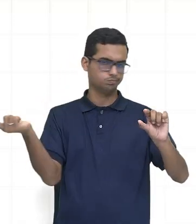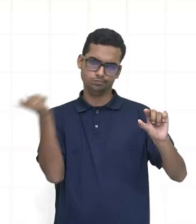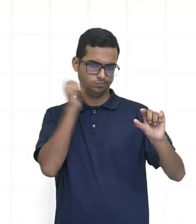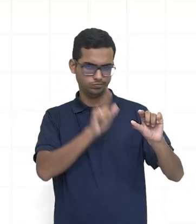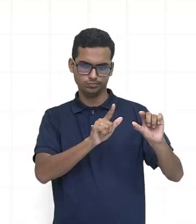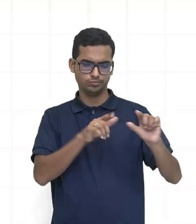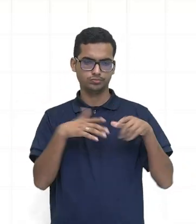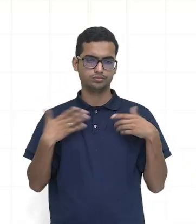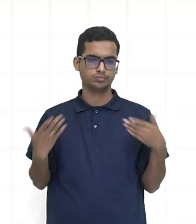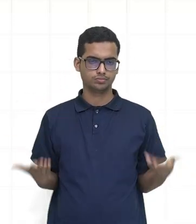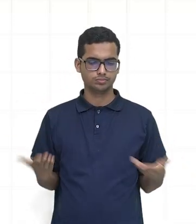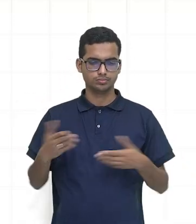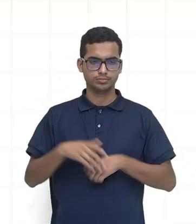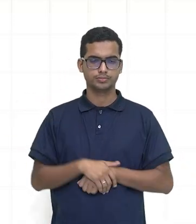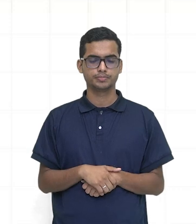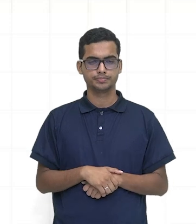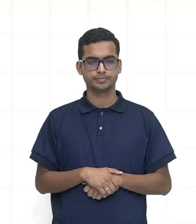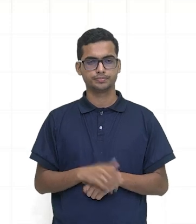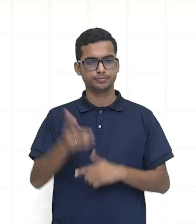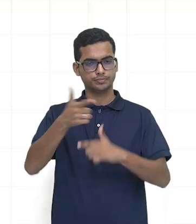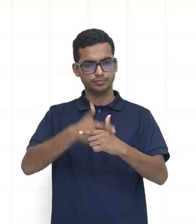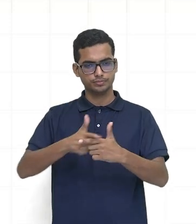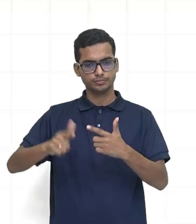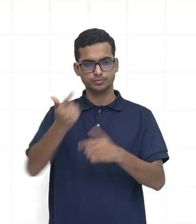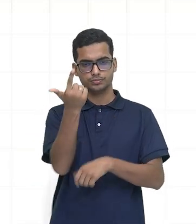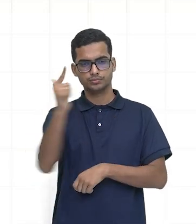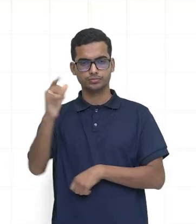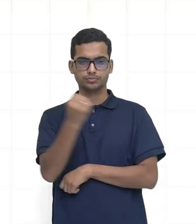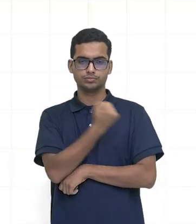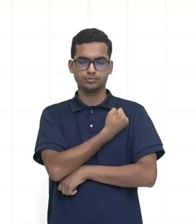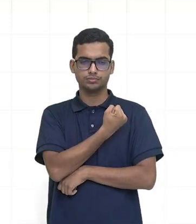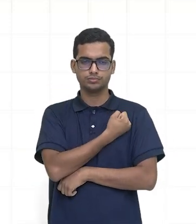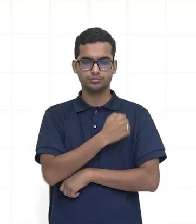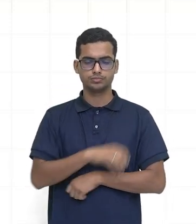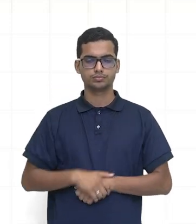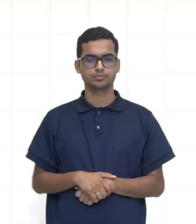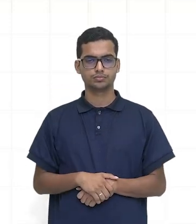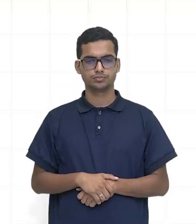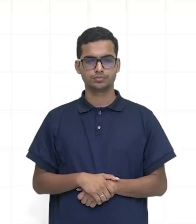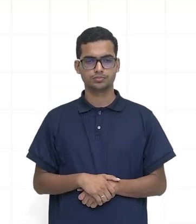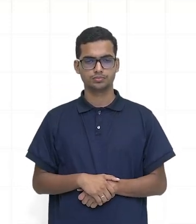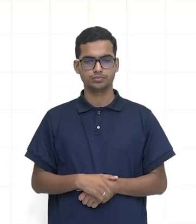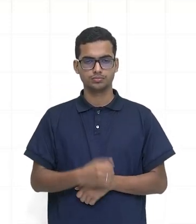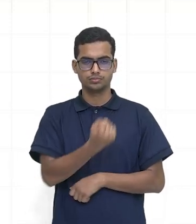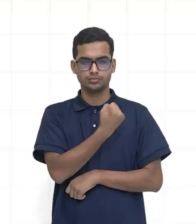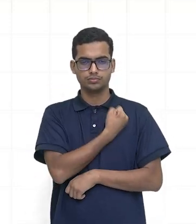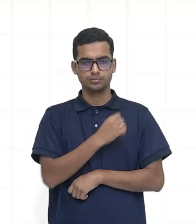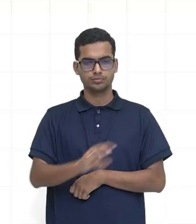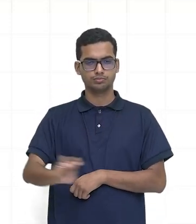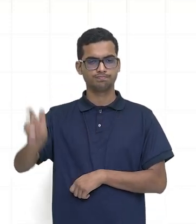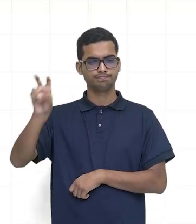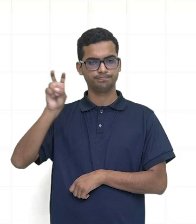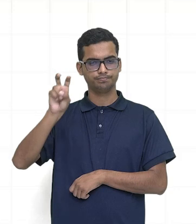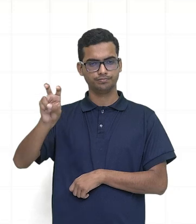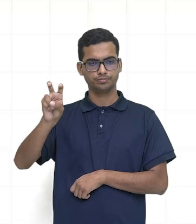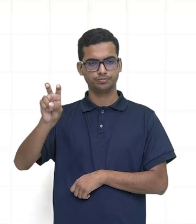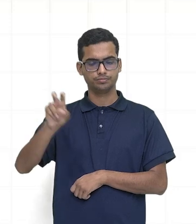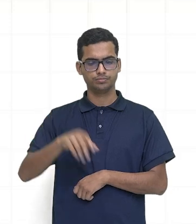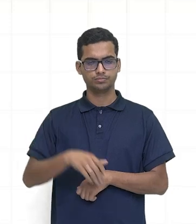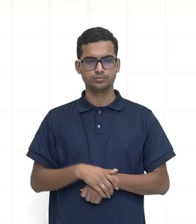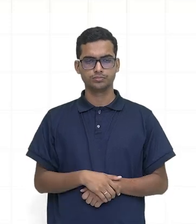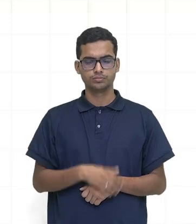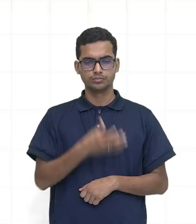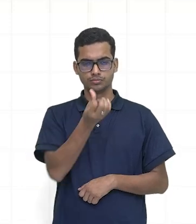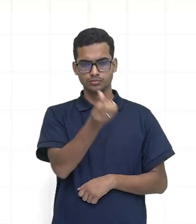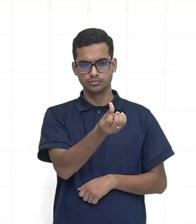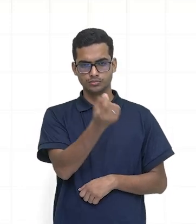número exato. Então a gente tenta dividir pelo próximo número primo, que é o 5. 61 dividido